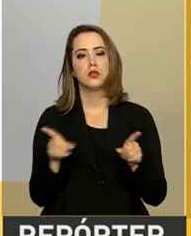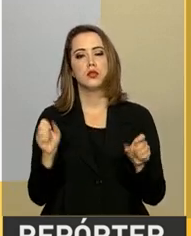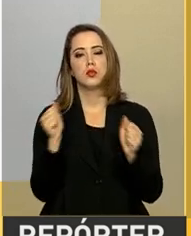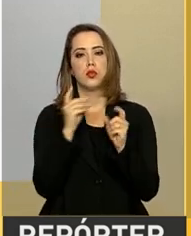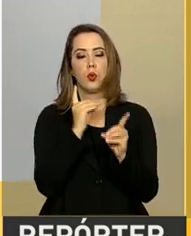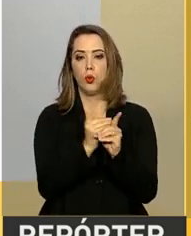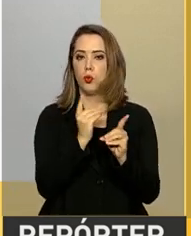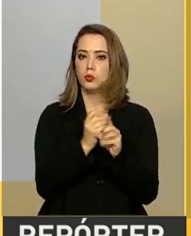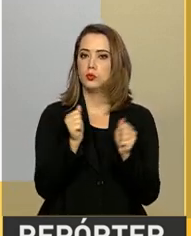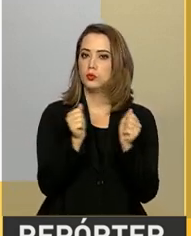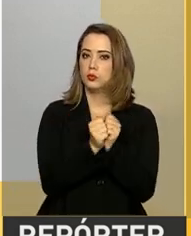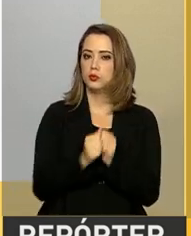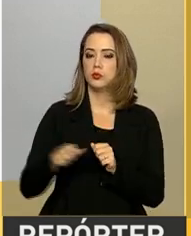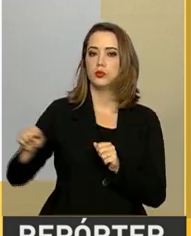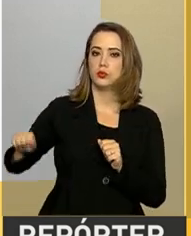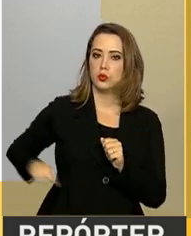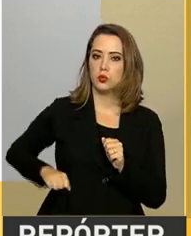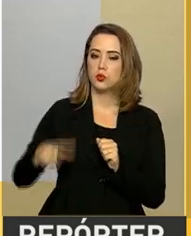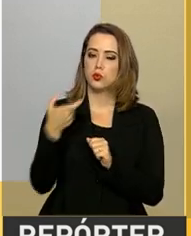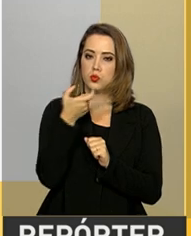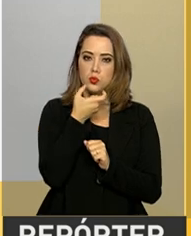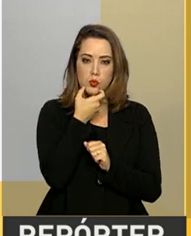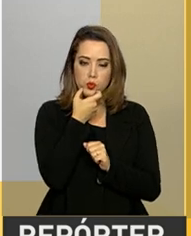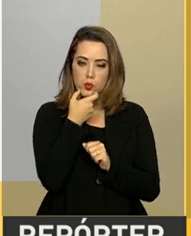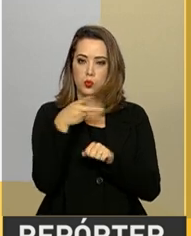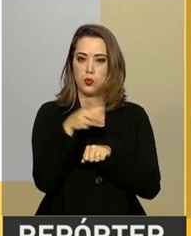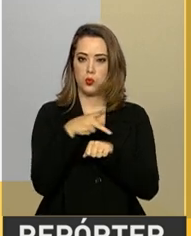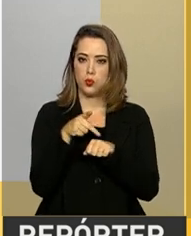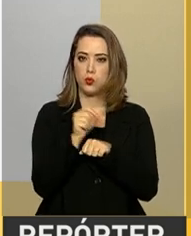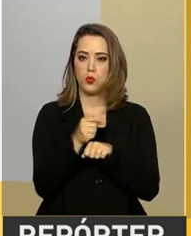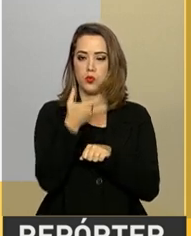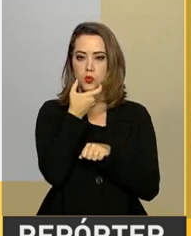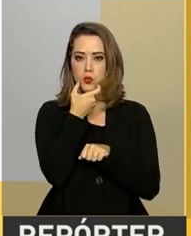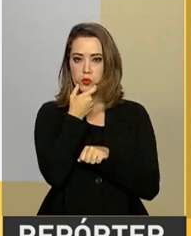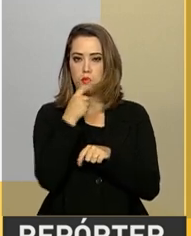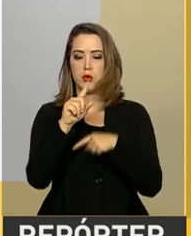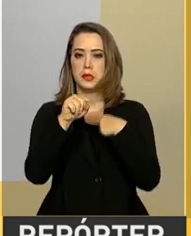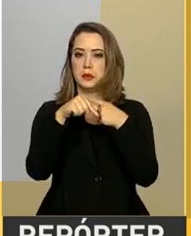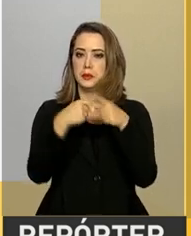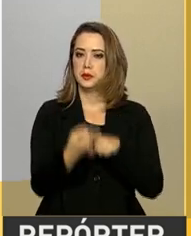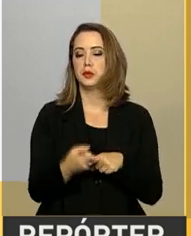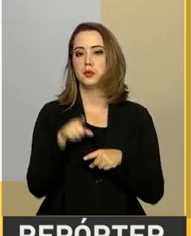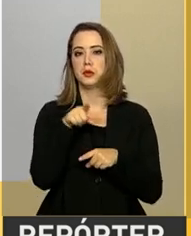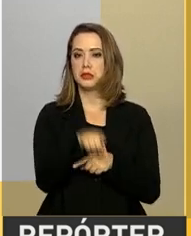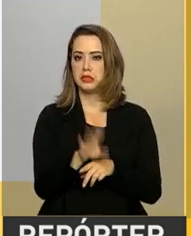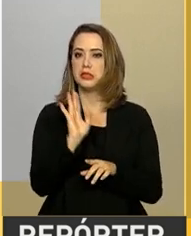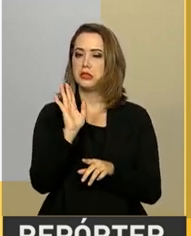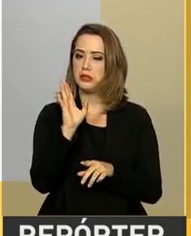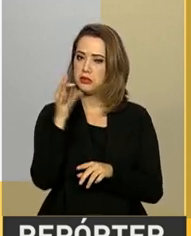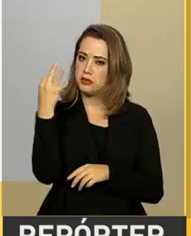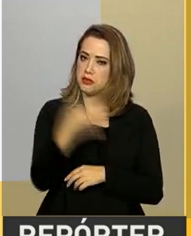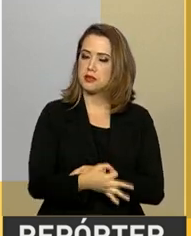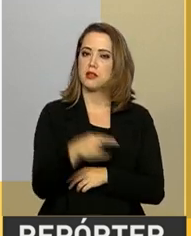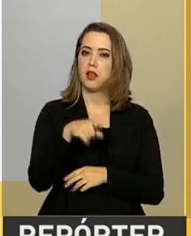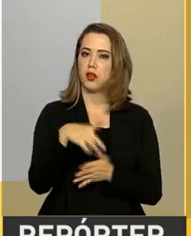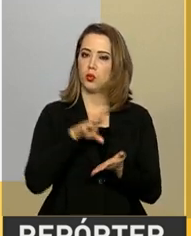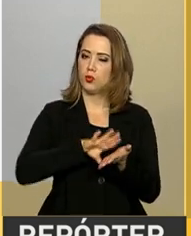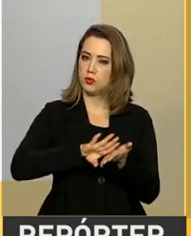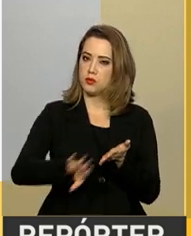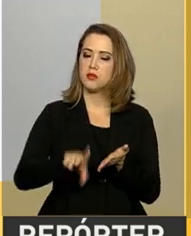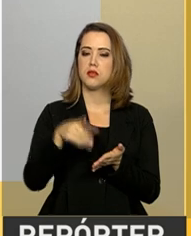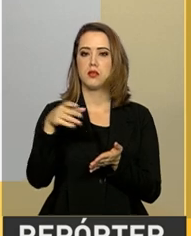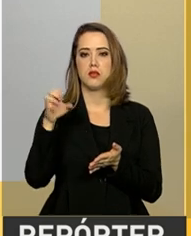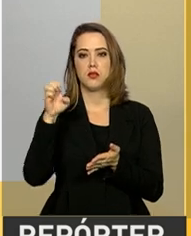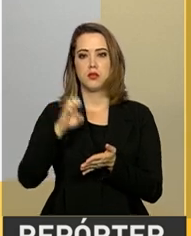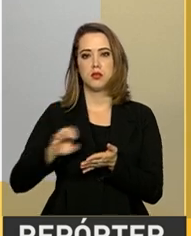esperar os acontecimentos mas eh só depois que eles efetivamente se consolidem porque nesse primeiro momento